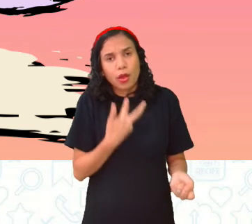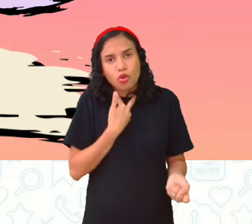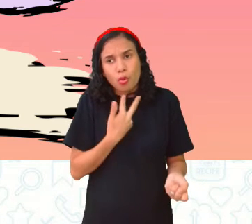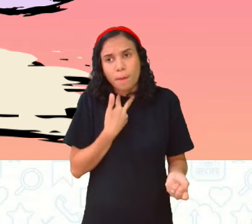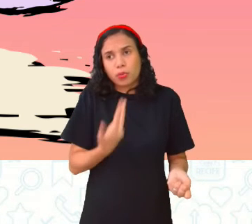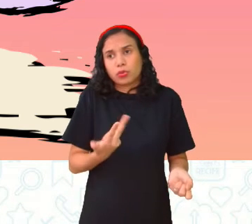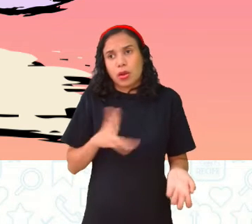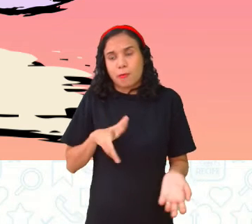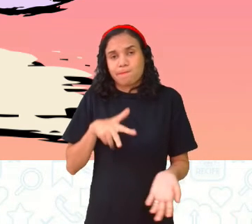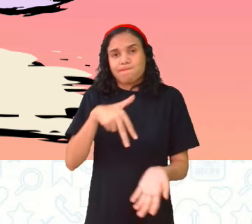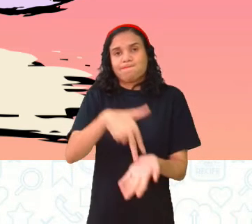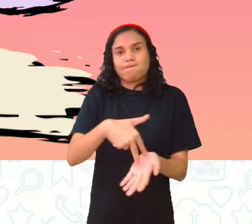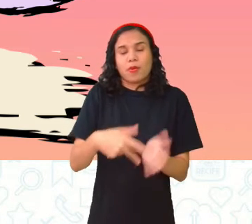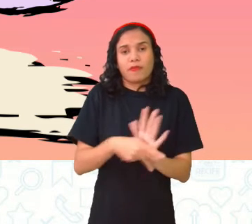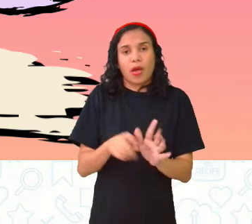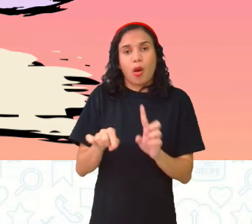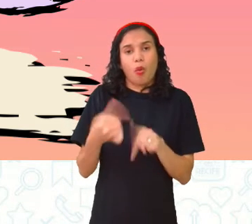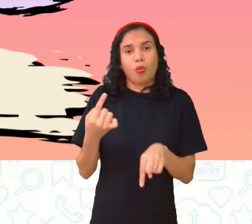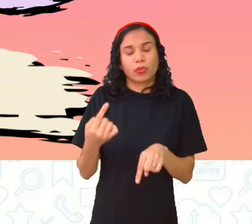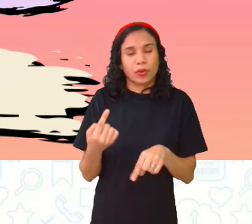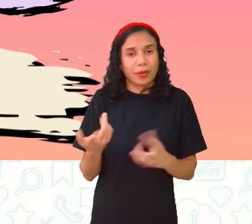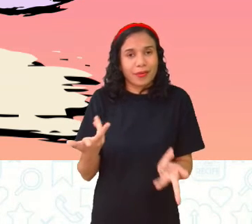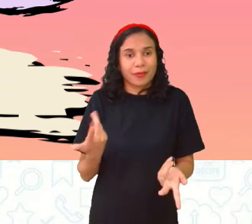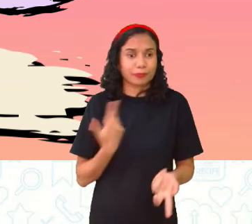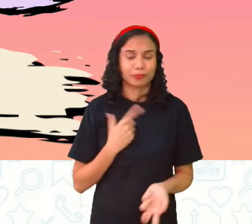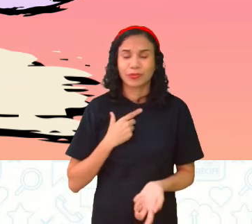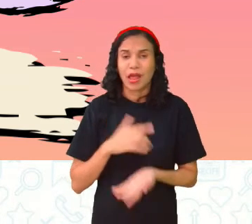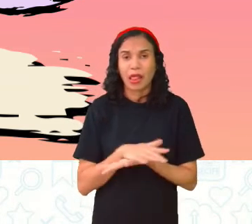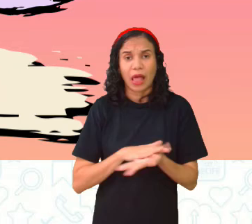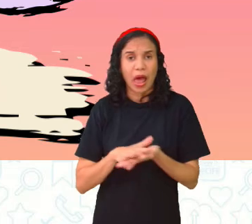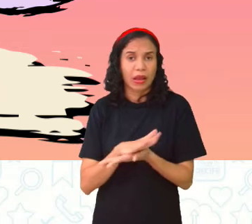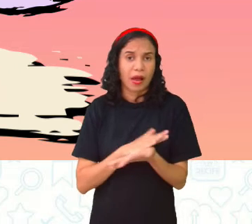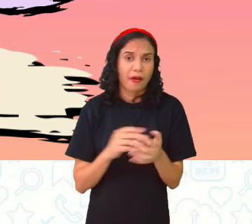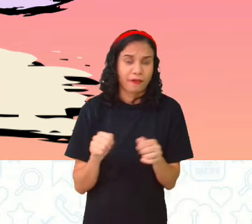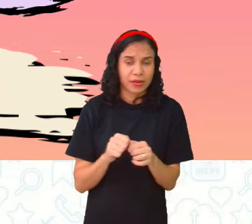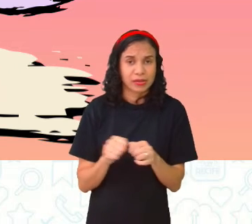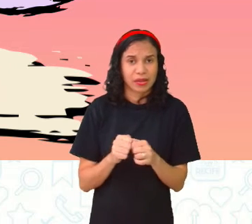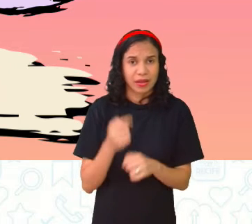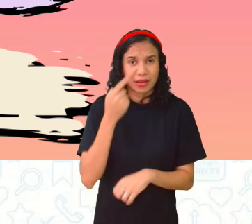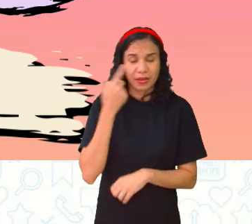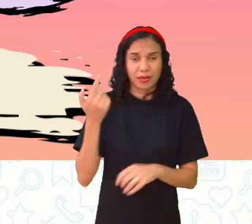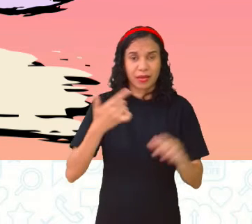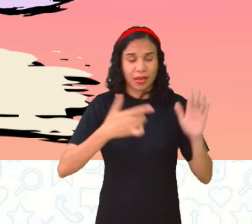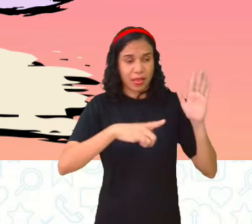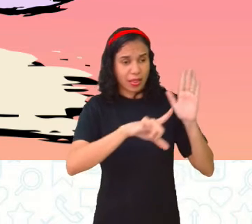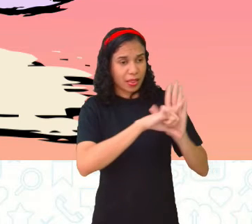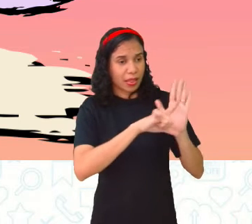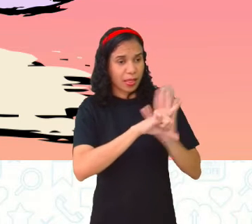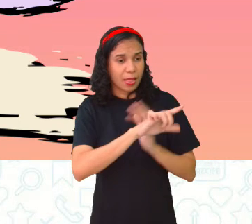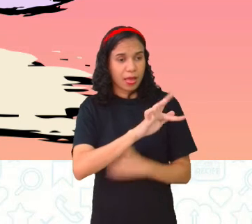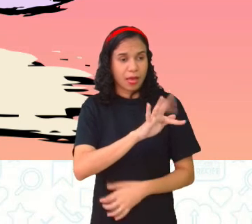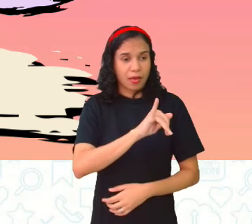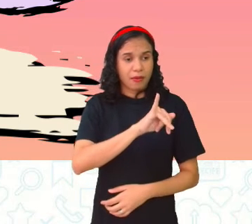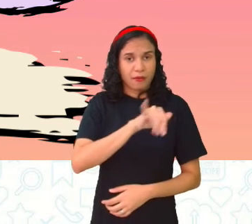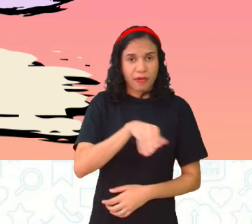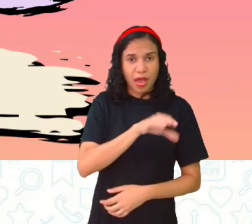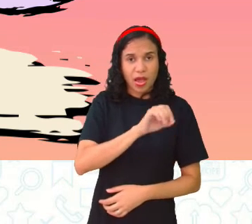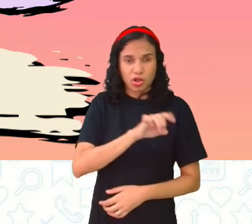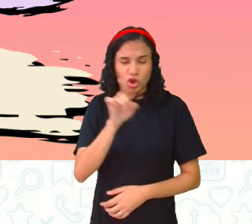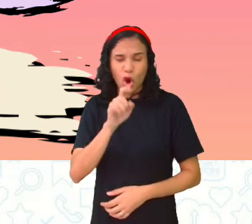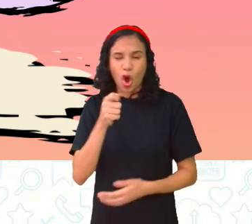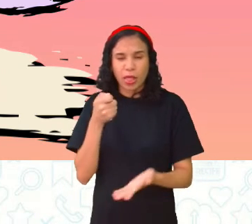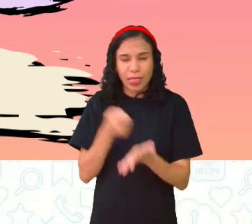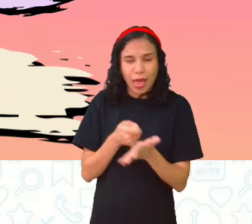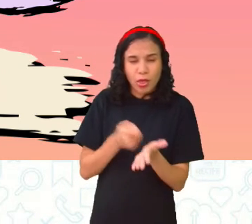se posicionar contra os ingleses. Então, não teve mais jeito, né? Como lá na Lei Feijó, né? Eles tentaram